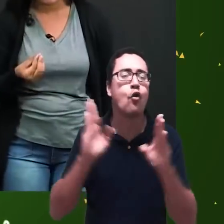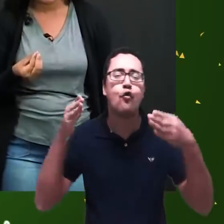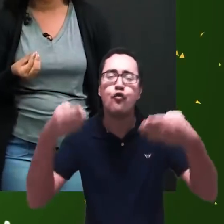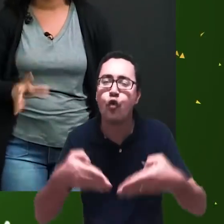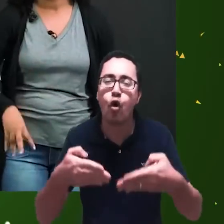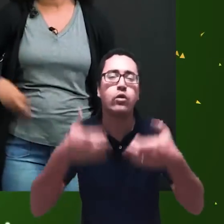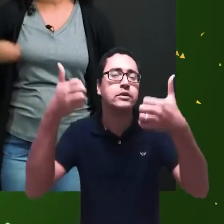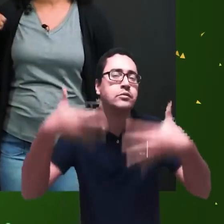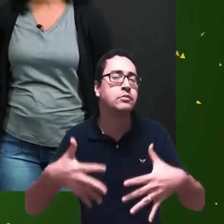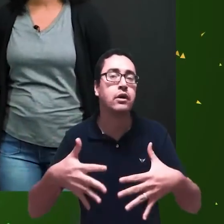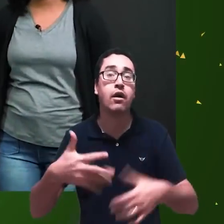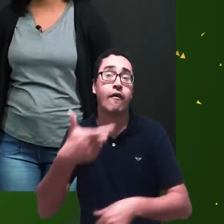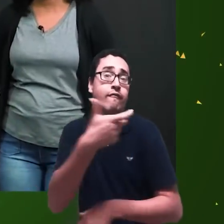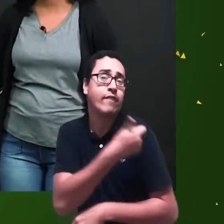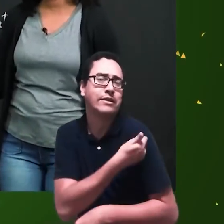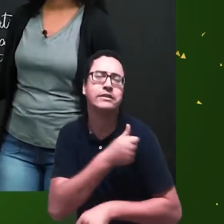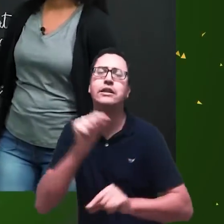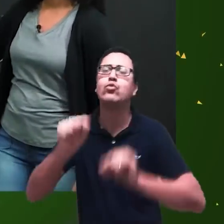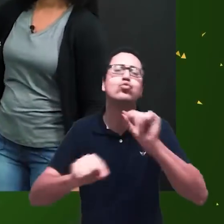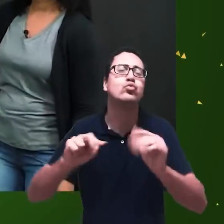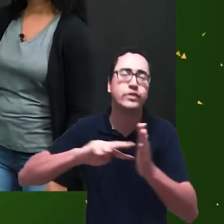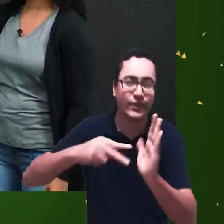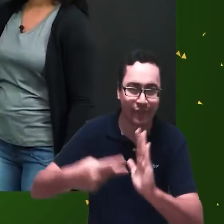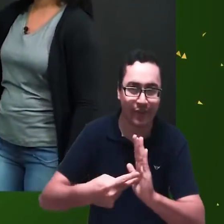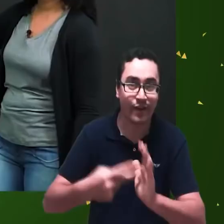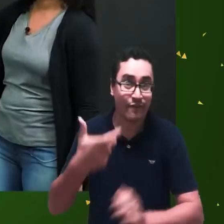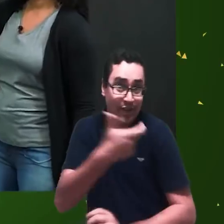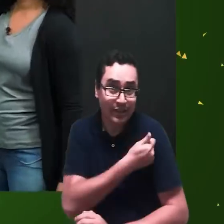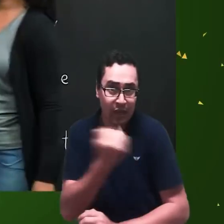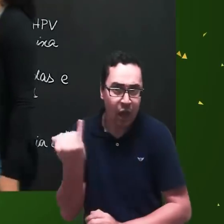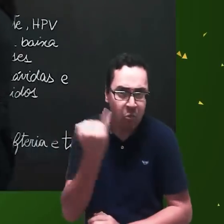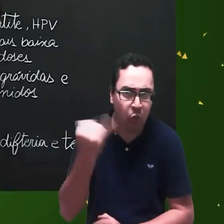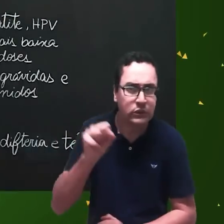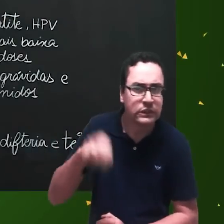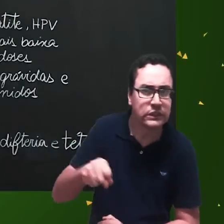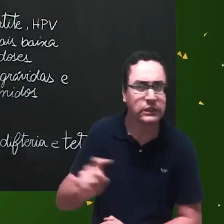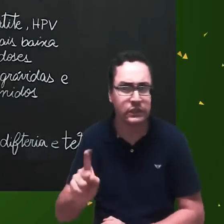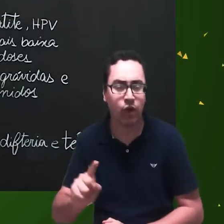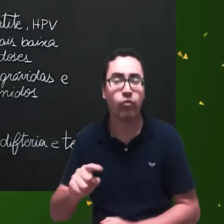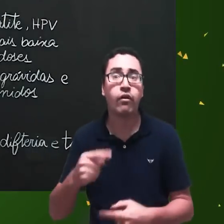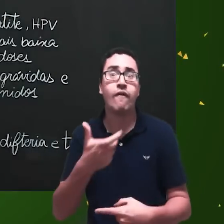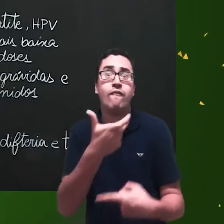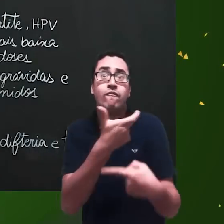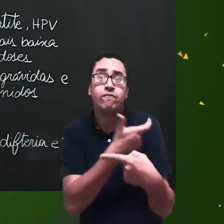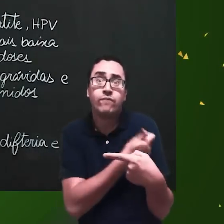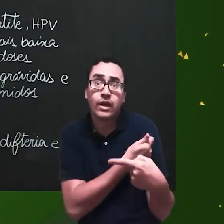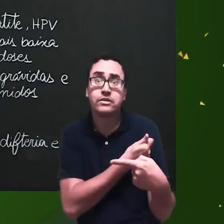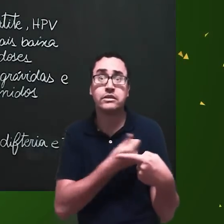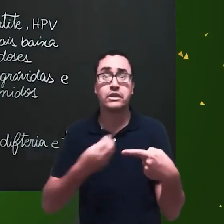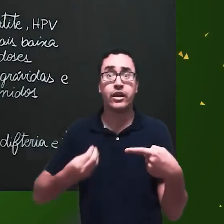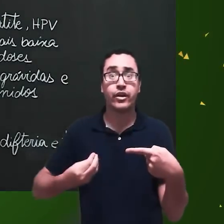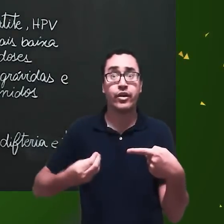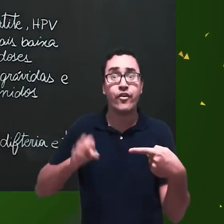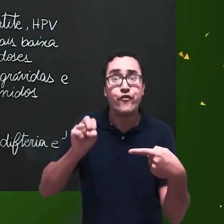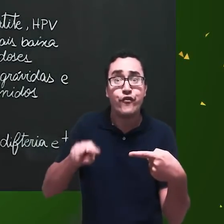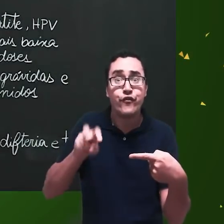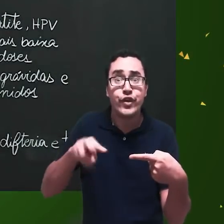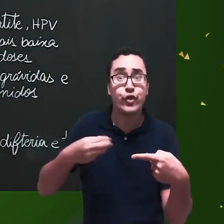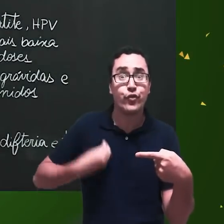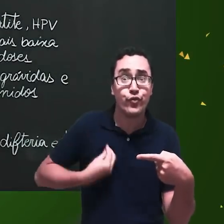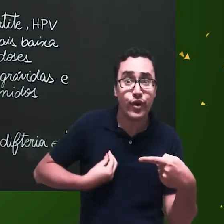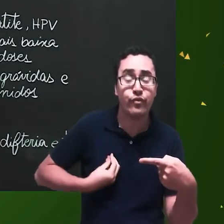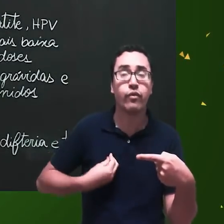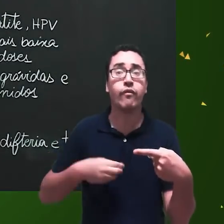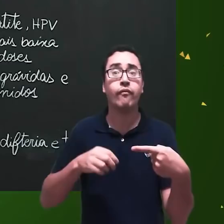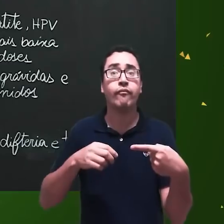que é uma vacina, a importância da vacina, diferenciar a vacina de vírus vivo atenuado da vacina de